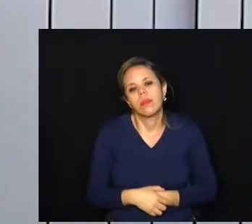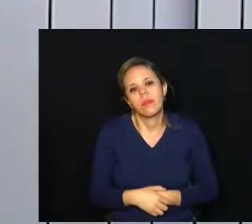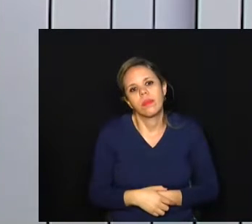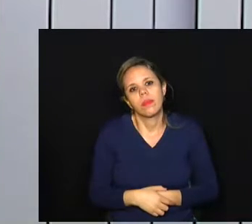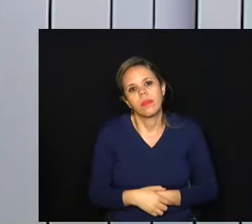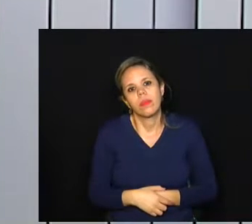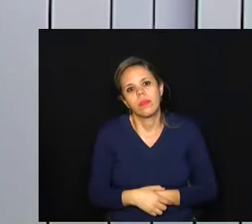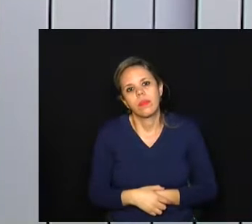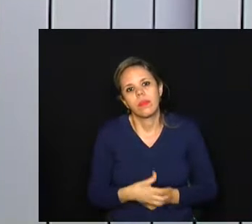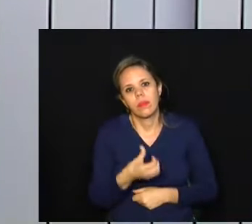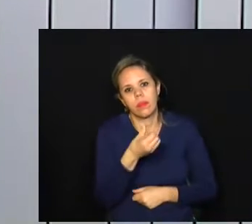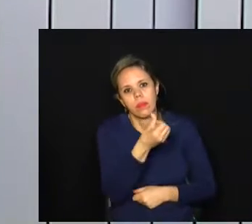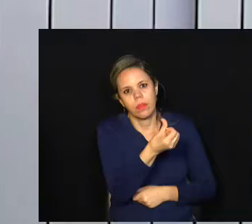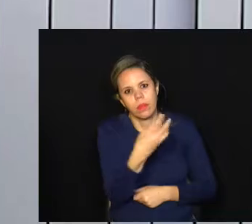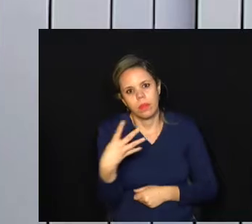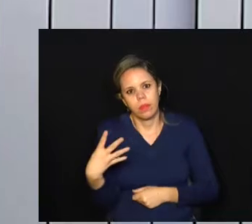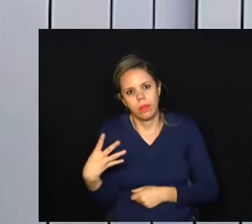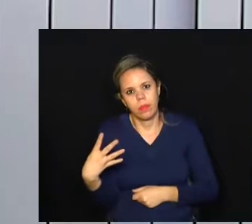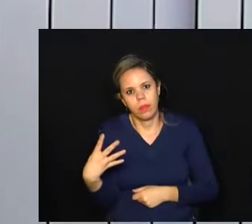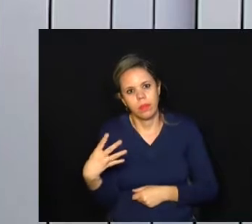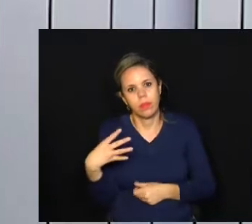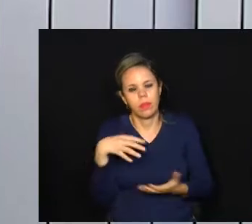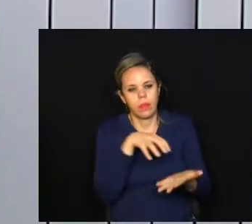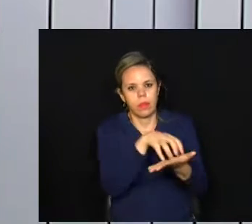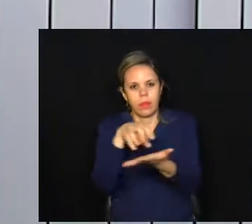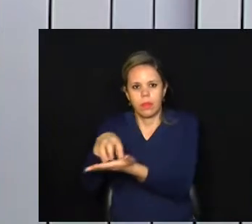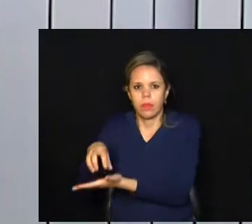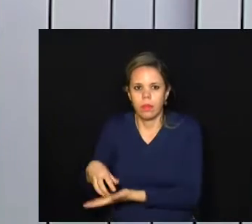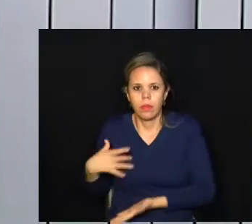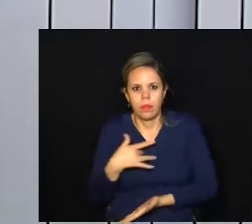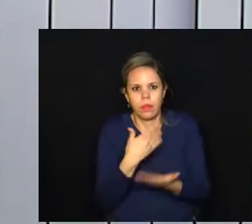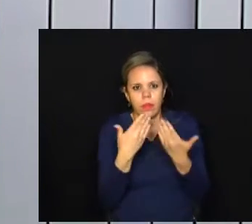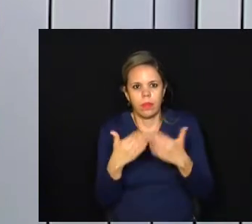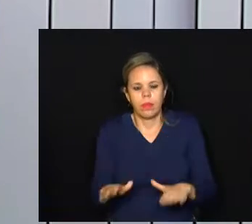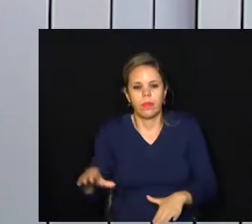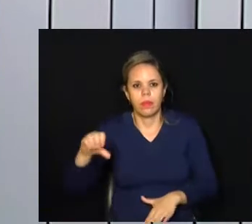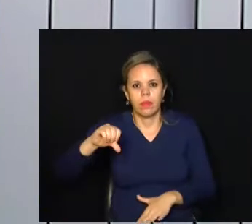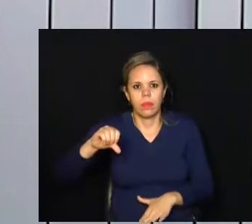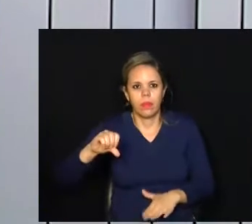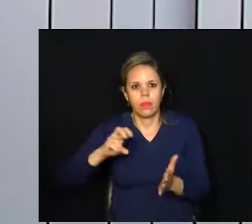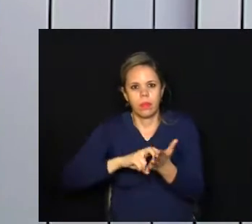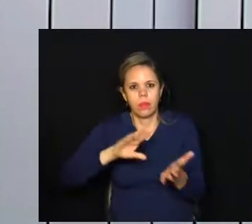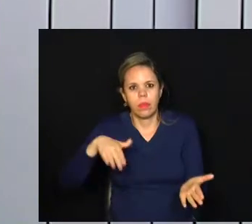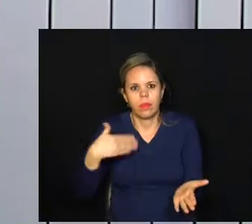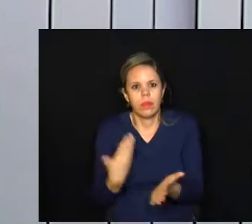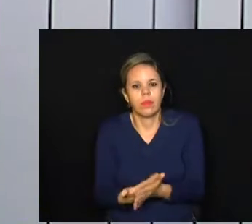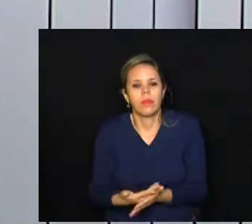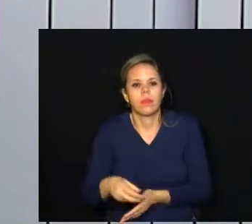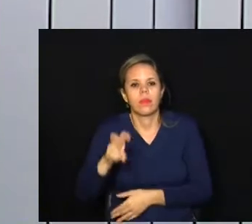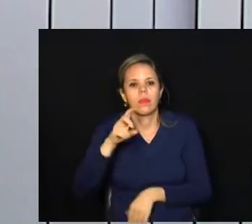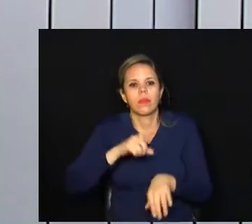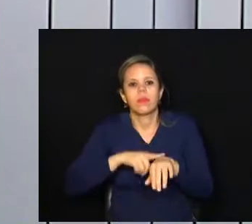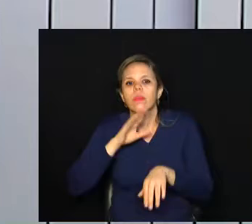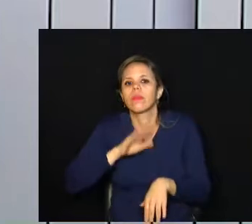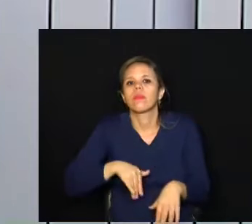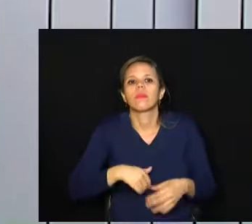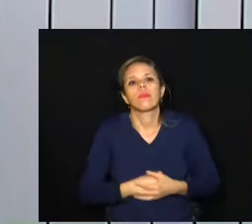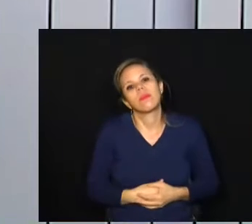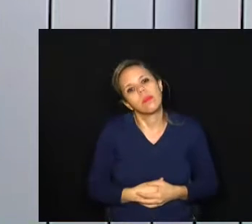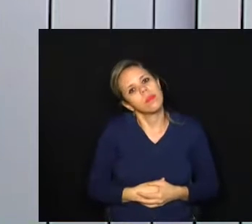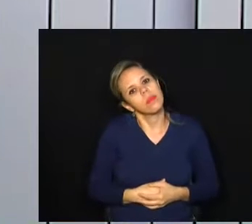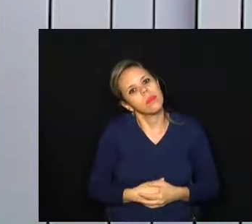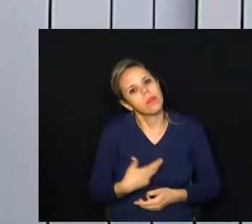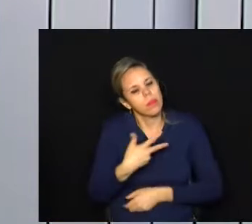Serão 64 centros de saúde abertos, das 9 horas da manhã às 5 horas da tarde,